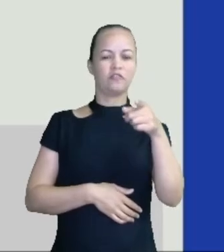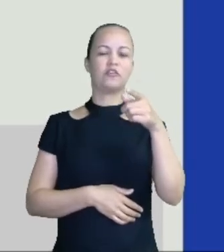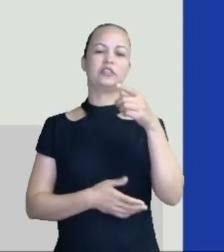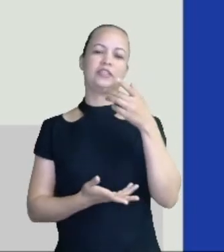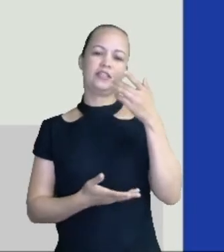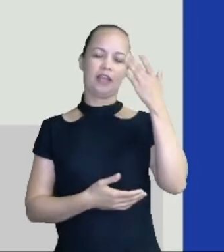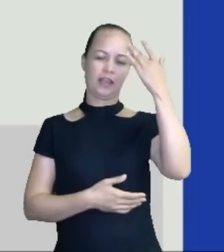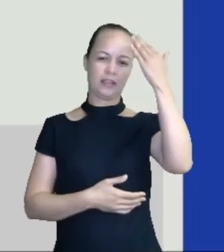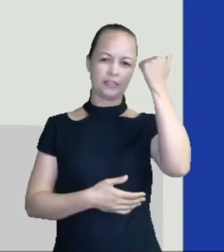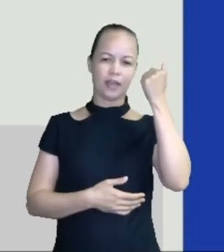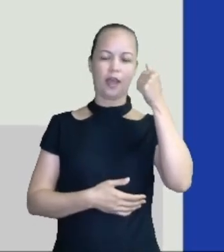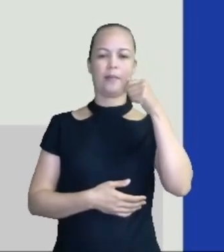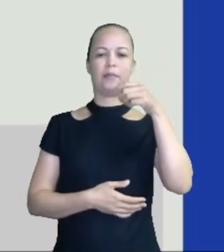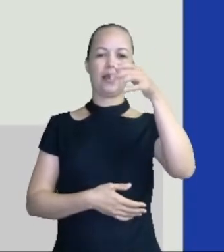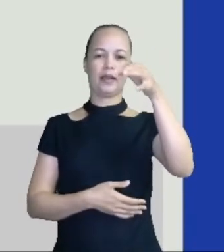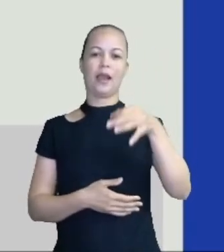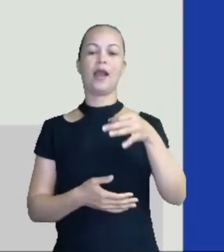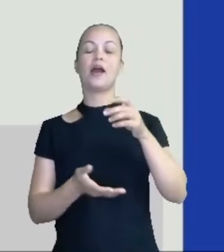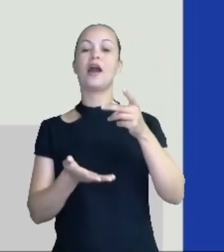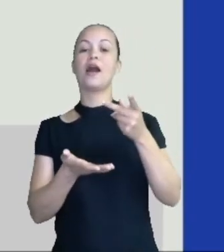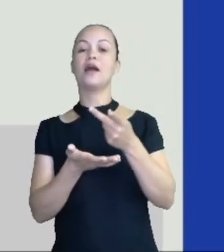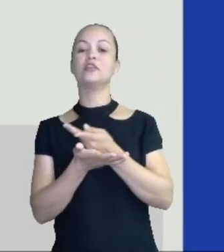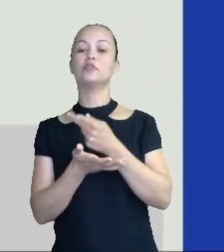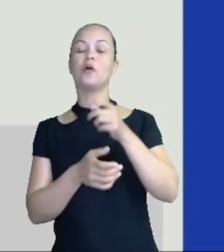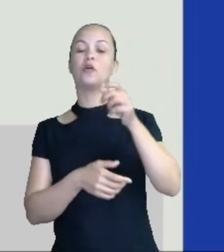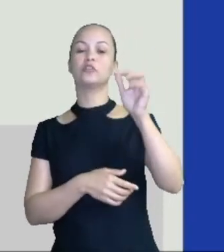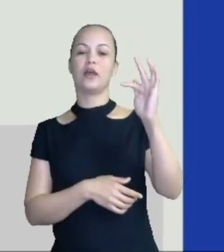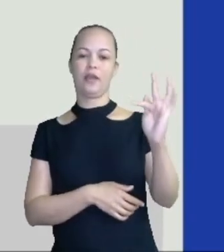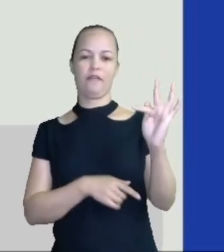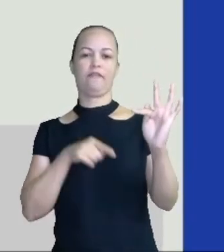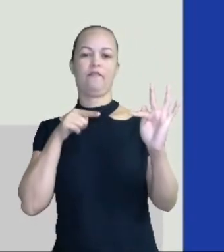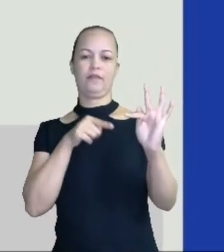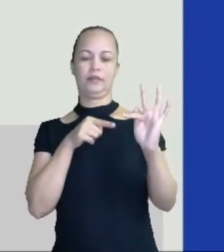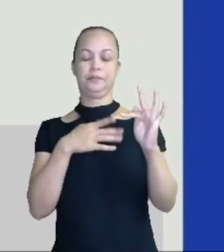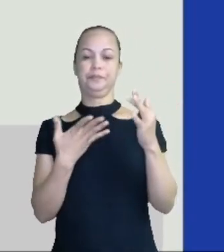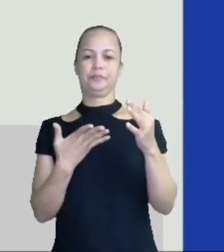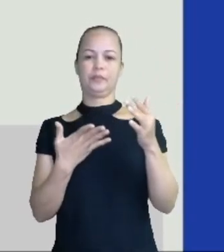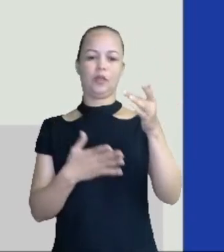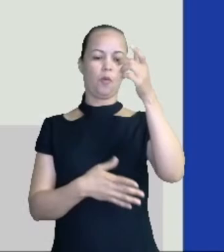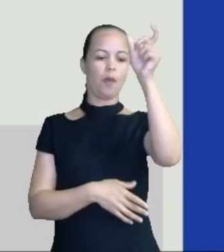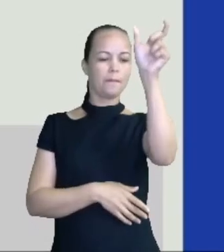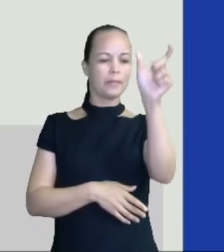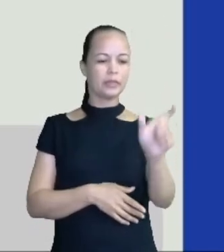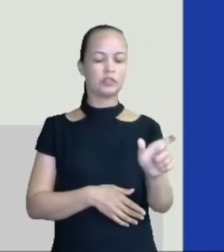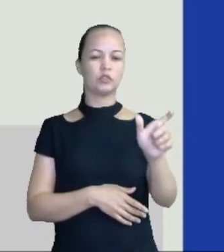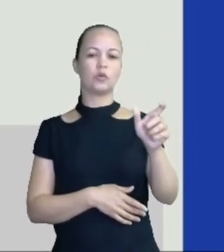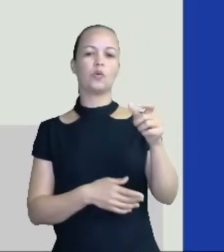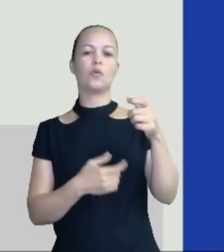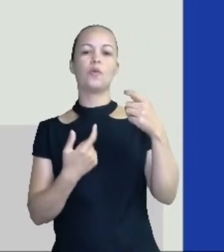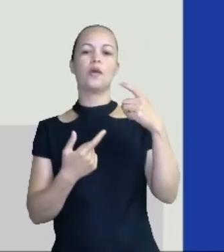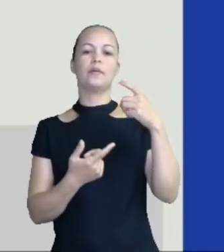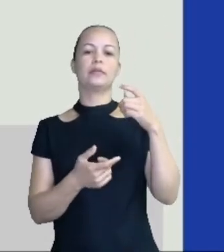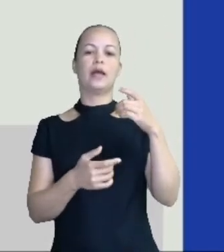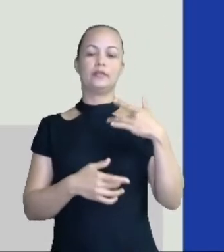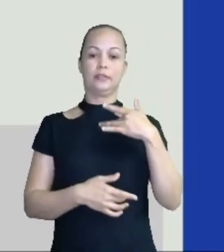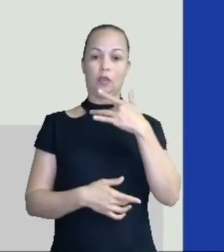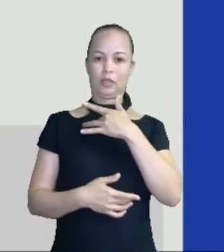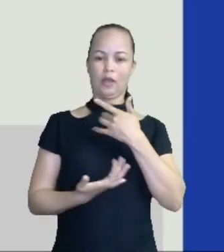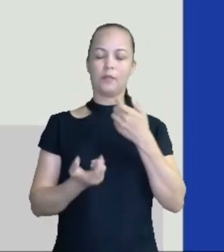marcaram falso, né? Ou seja, uma pessoa para estar saudável, ela tem que ter o aspecto